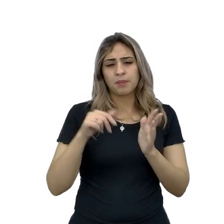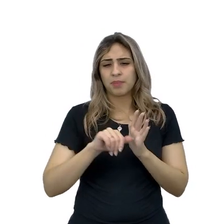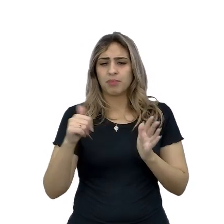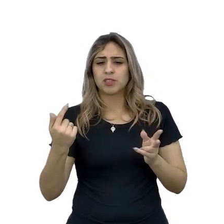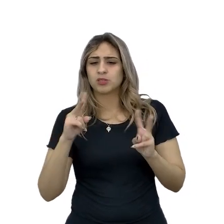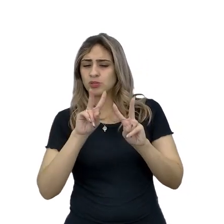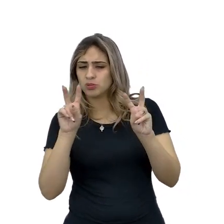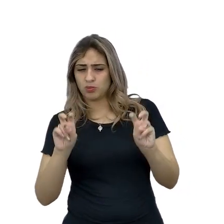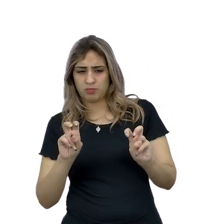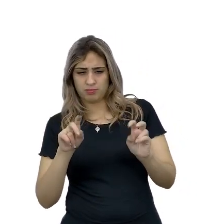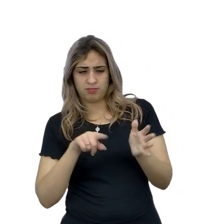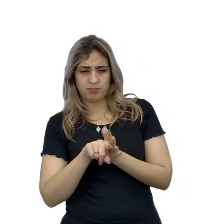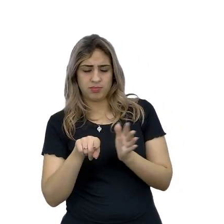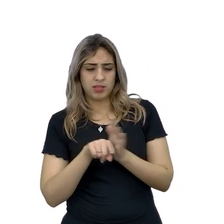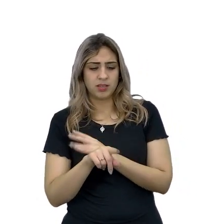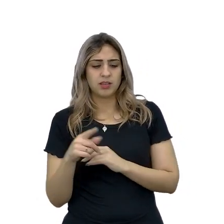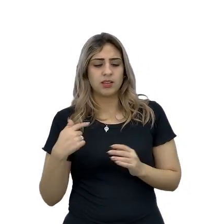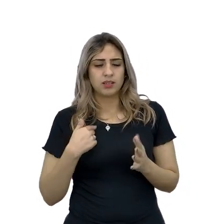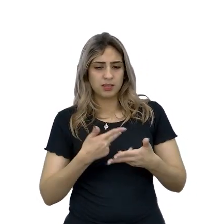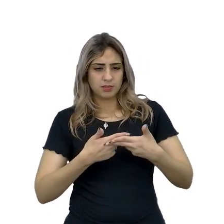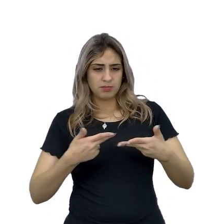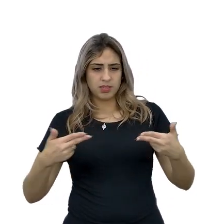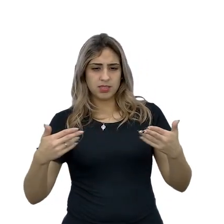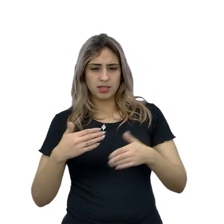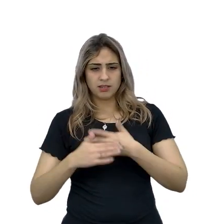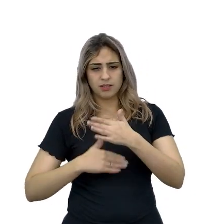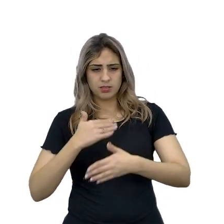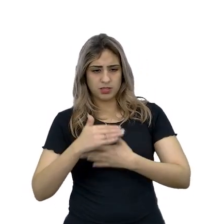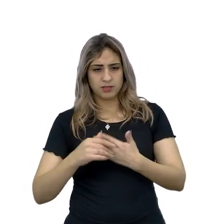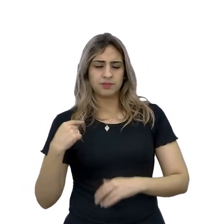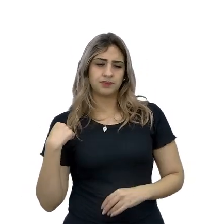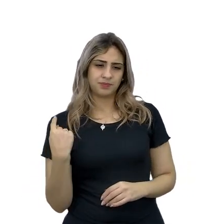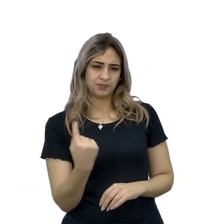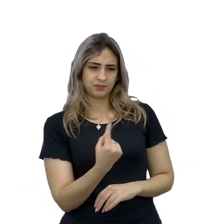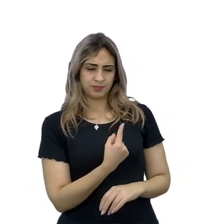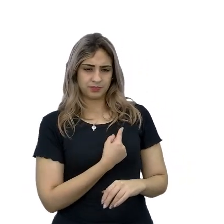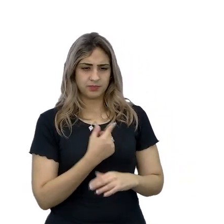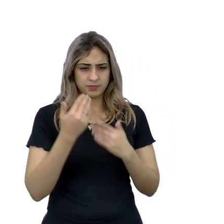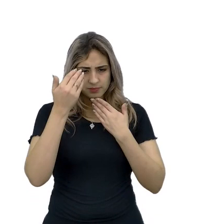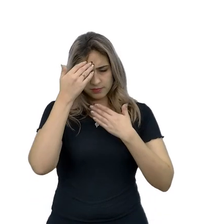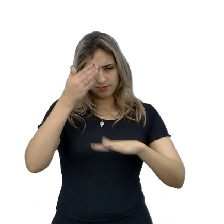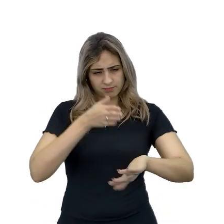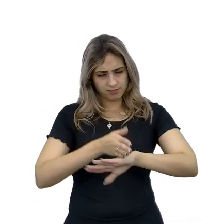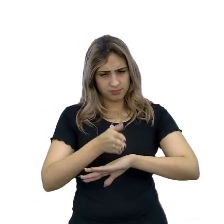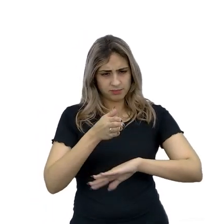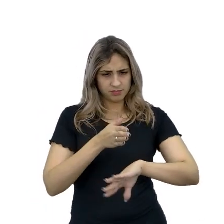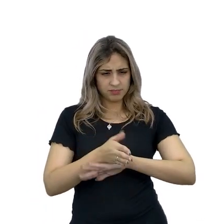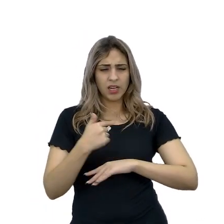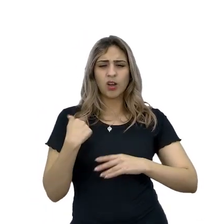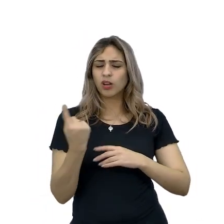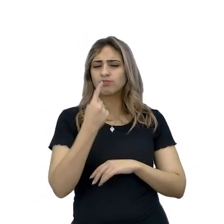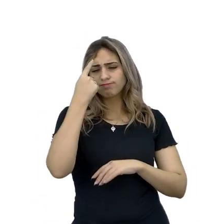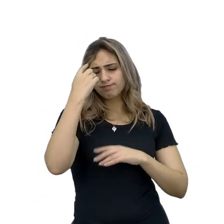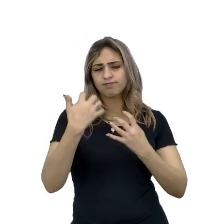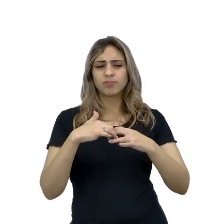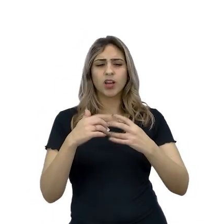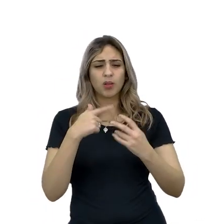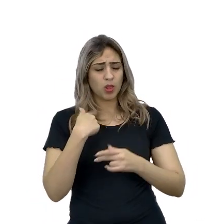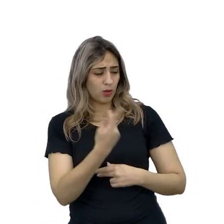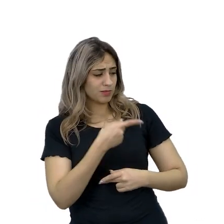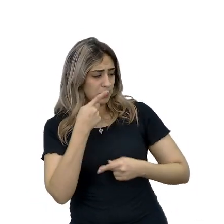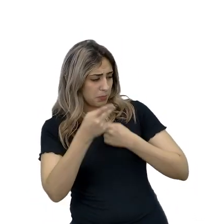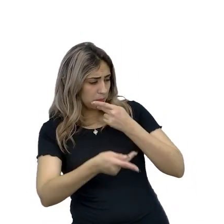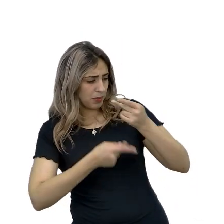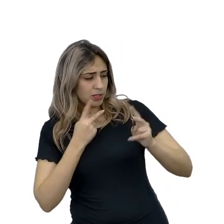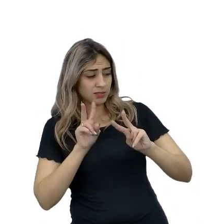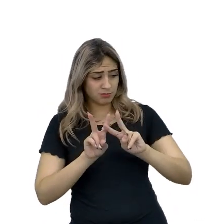as questões. É com você, Everaldo. Obrigado, Silene, obrigado pela participação. E o que a gente está pensando? Quando nós falamos